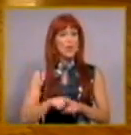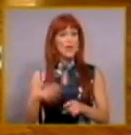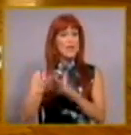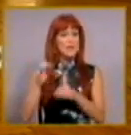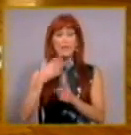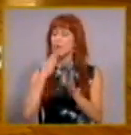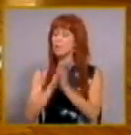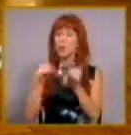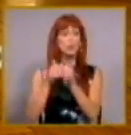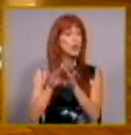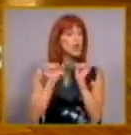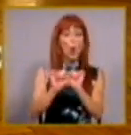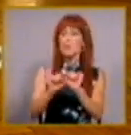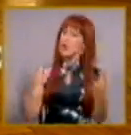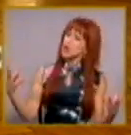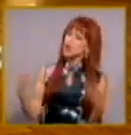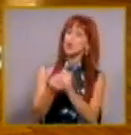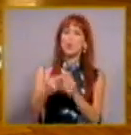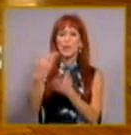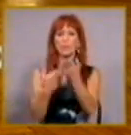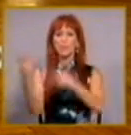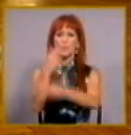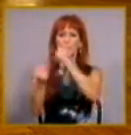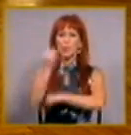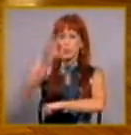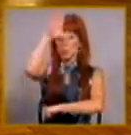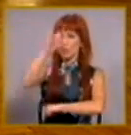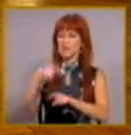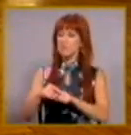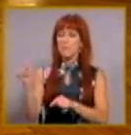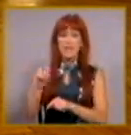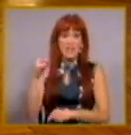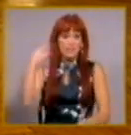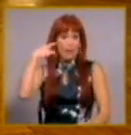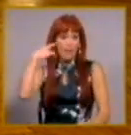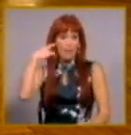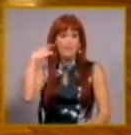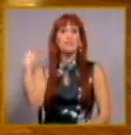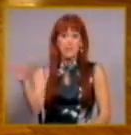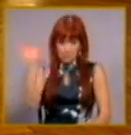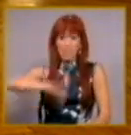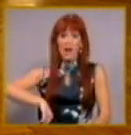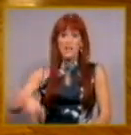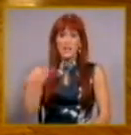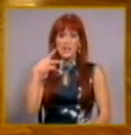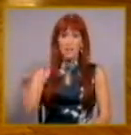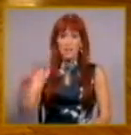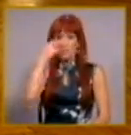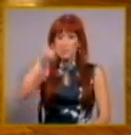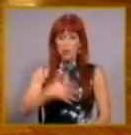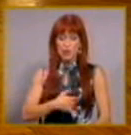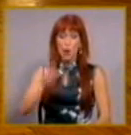setembro apelou a todas as oposições para se juntarem numa moção de censura. Passado 6 meses, temos mais 100 mil